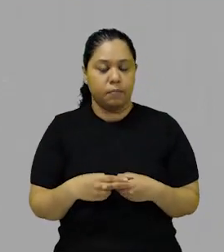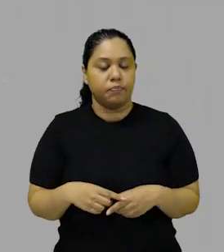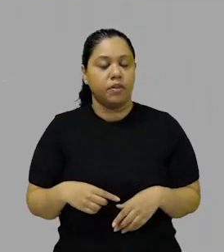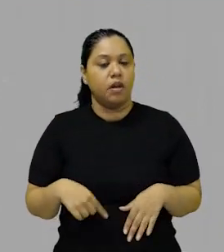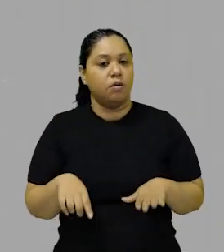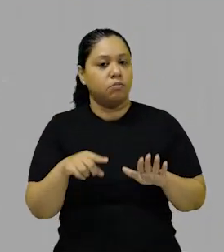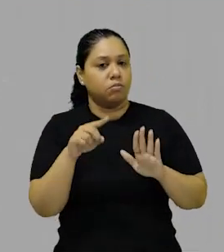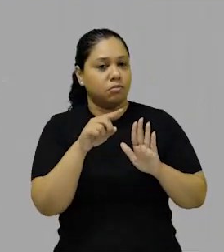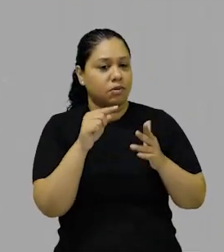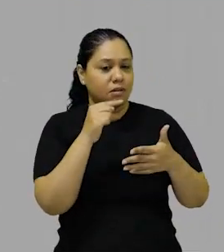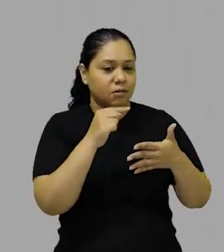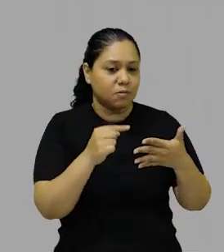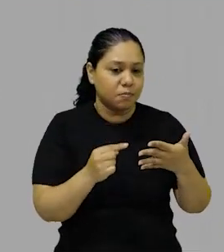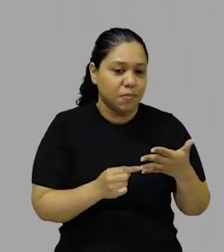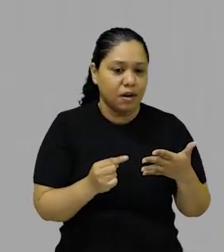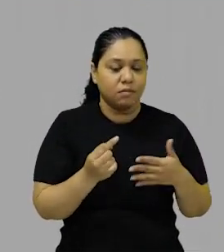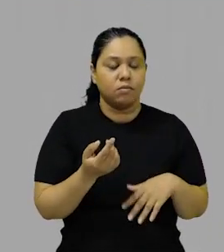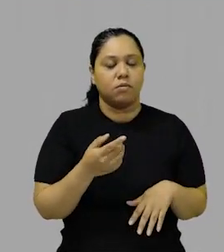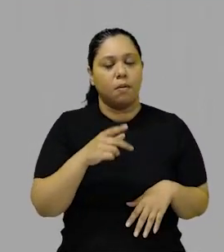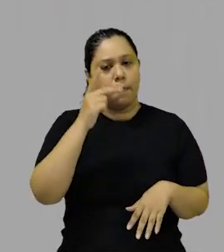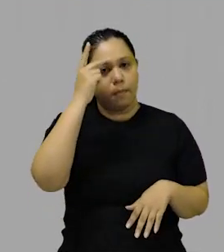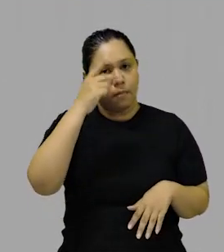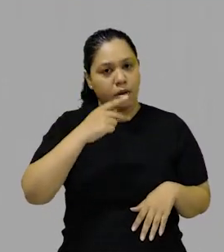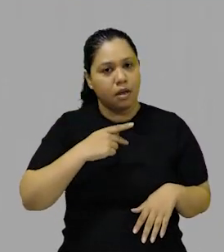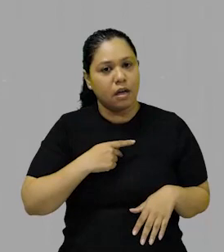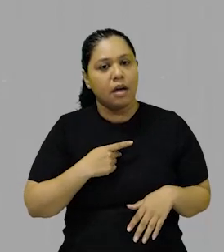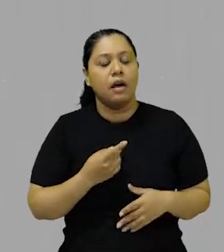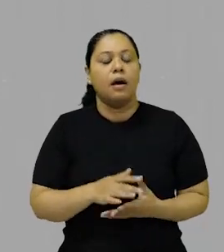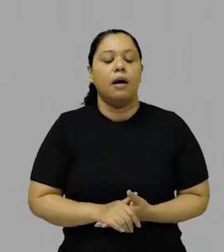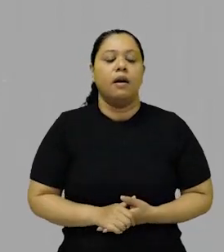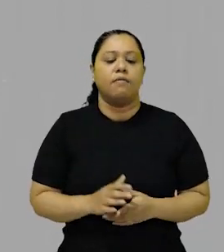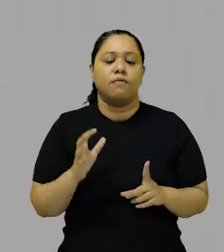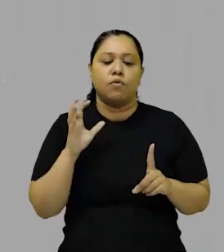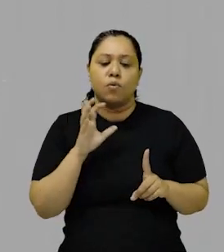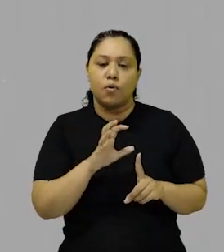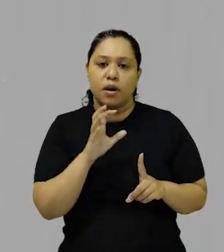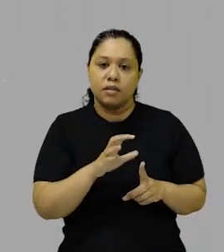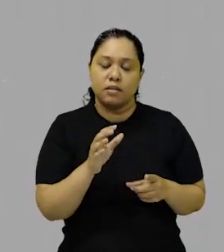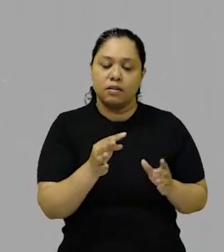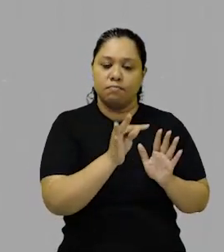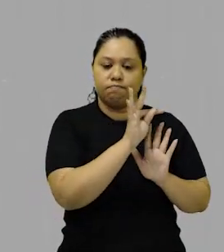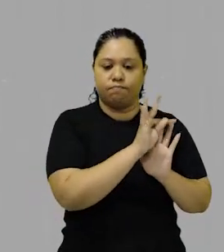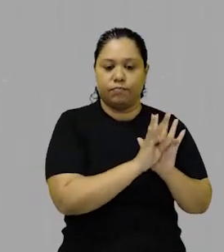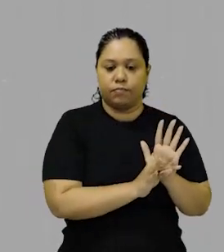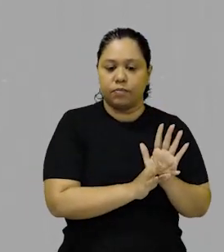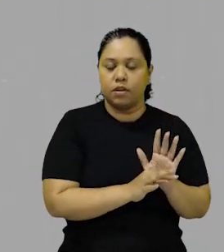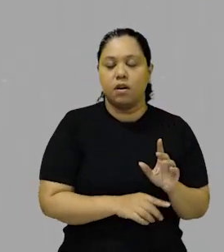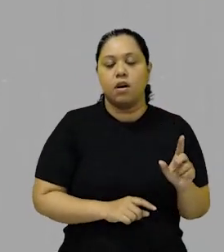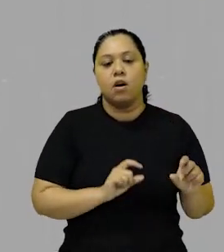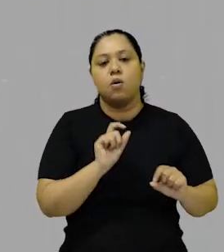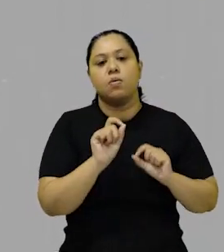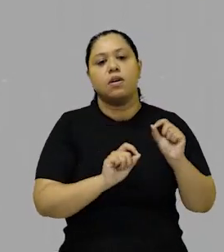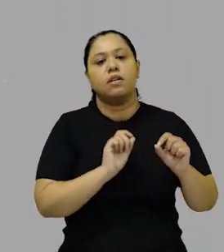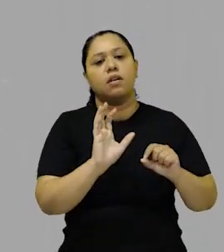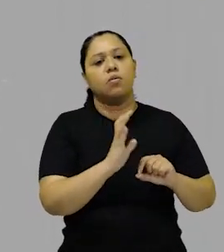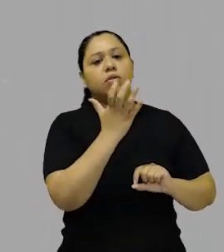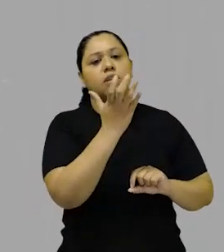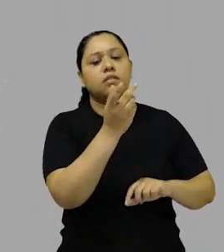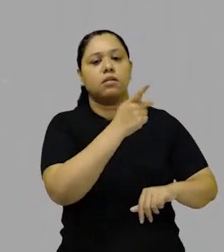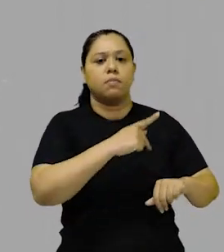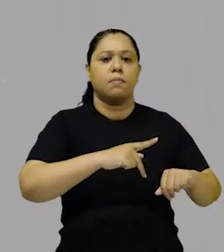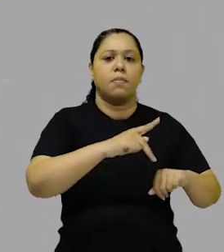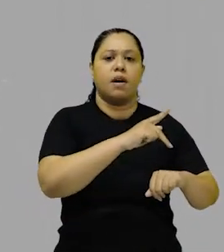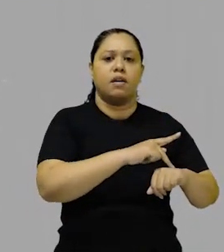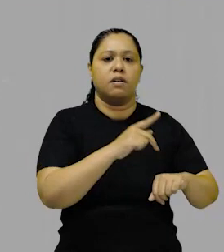pessoais influenciam na produção daquele texto. Tá? O contexto histórico, o que estava acontecendo naquele país,